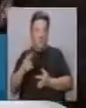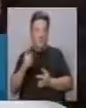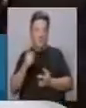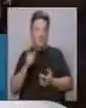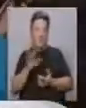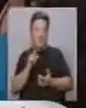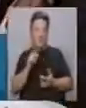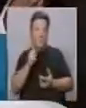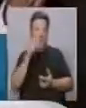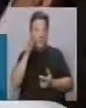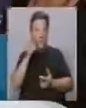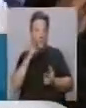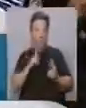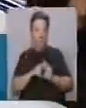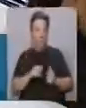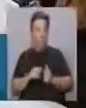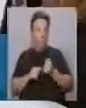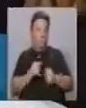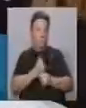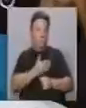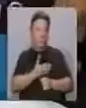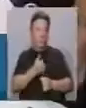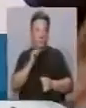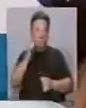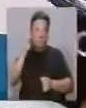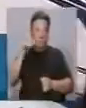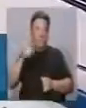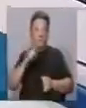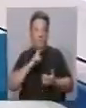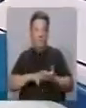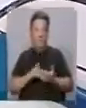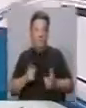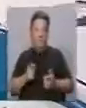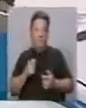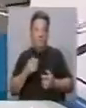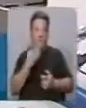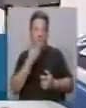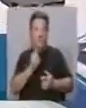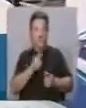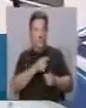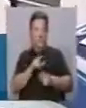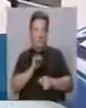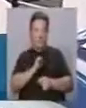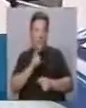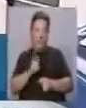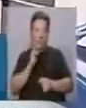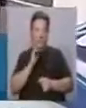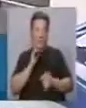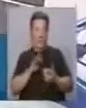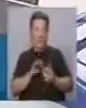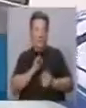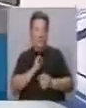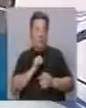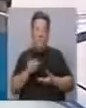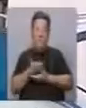encontrar, boa tarde, excelentes profissionais para o futuro. Sem dúvida alguma. Os alunos para nós são importantes, o contacto para eles no mercado de